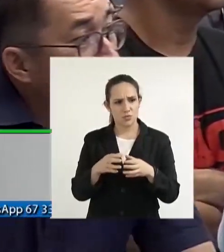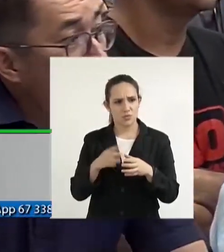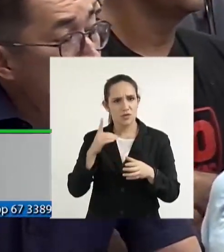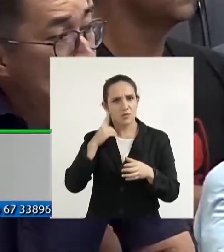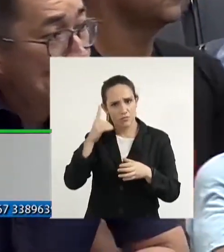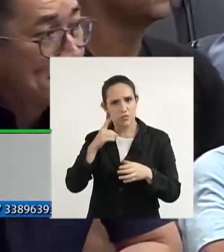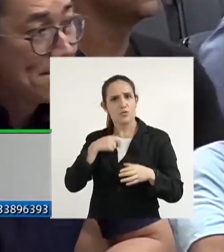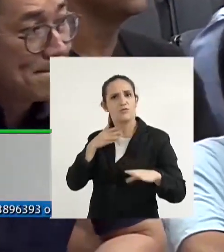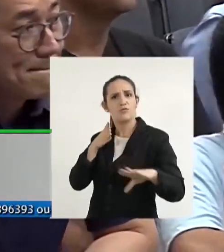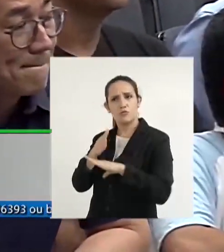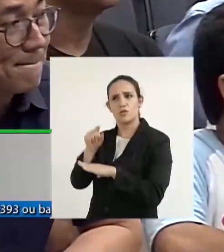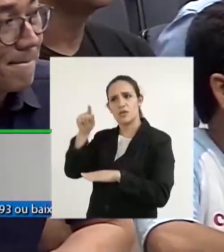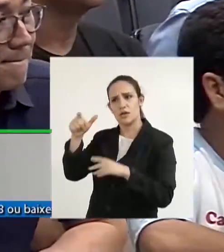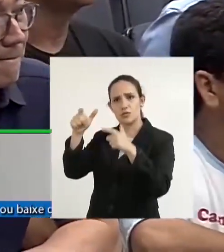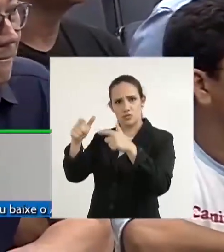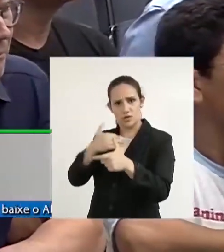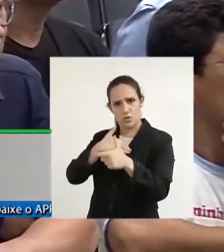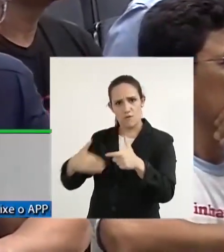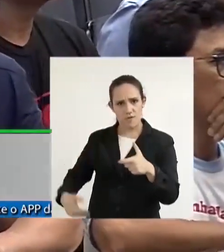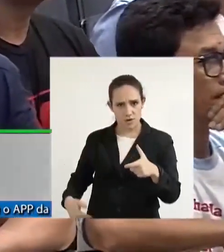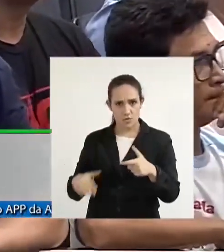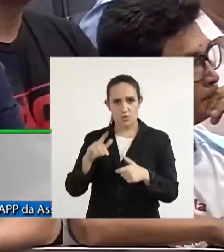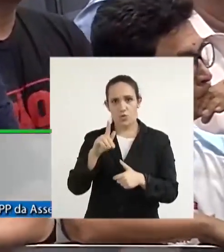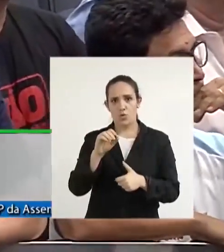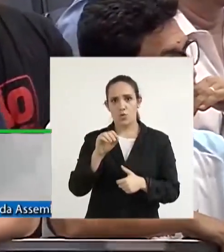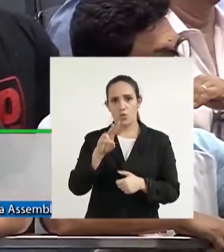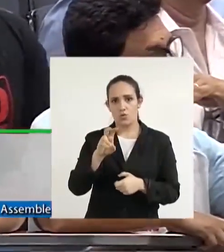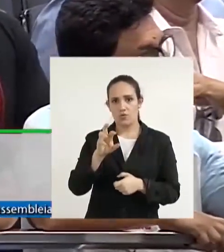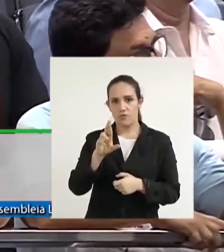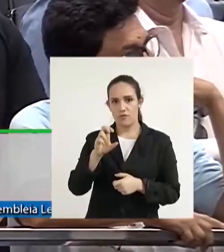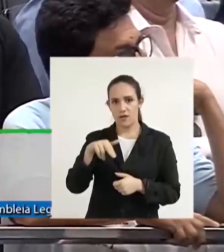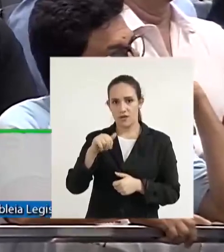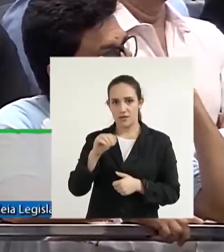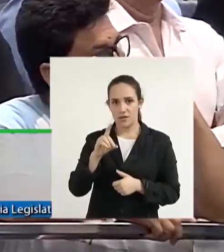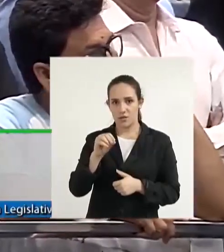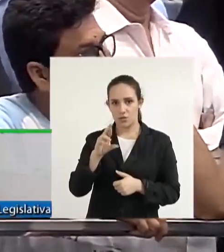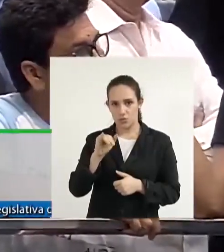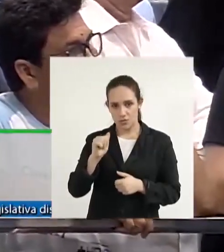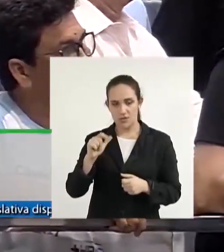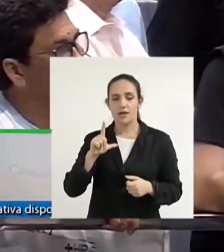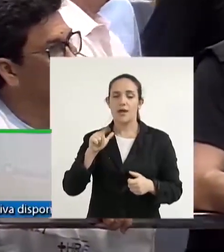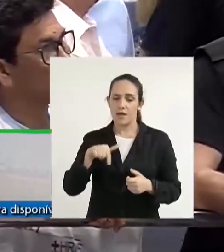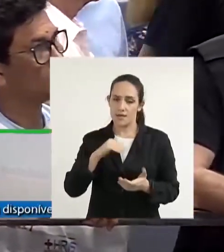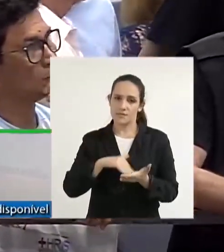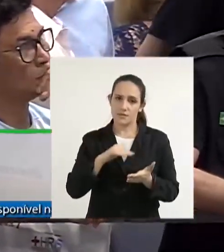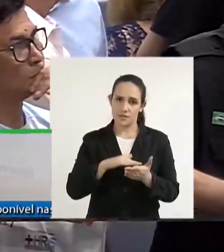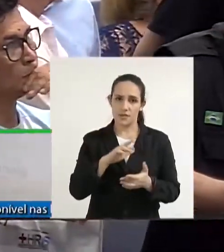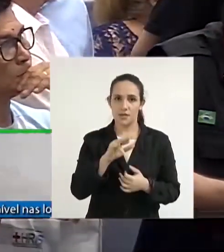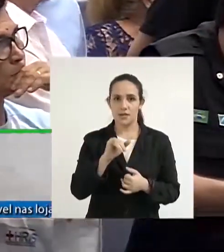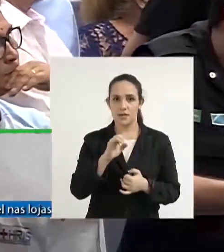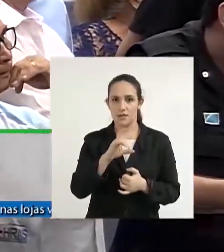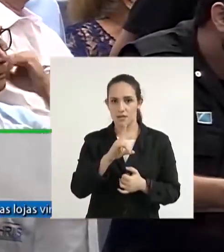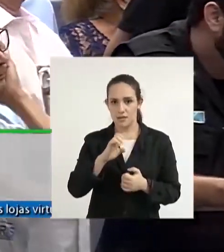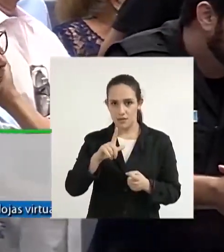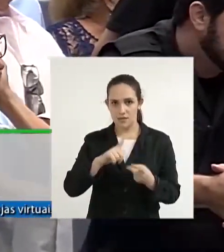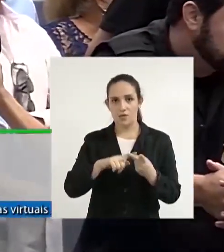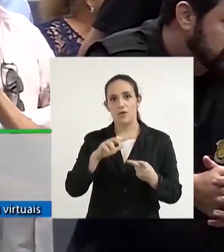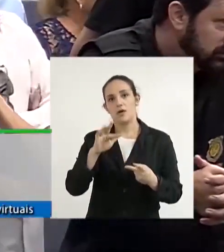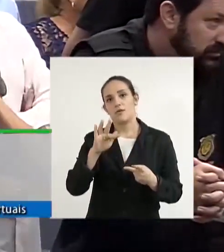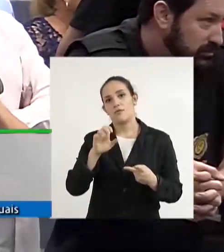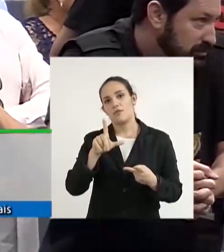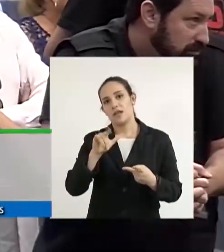na Governadoria, com o secretário Riedel, o secretário Felipe da Fazenda, estava também